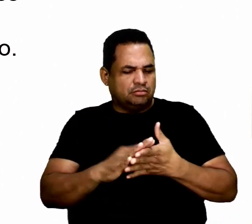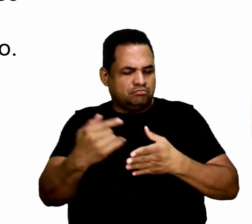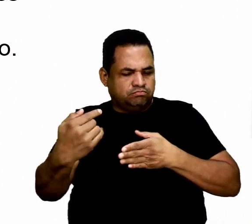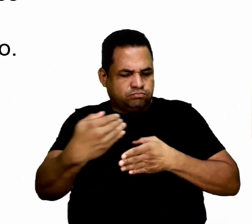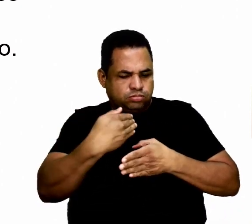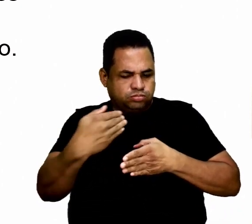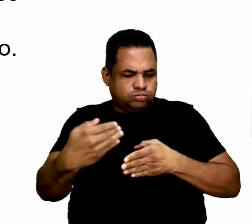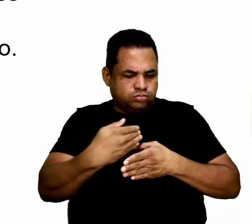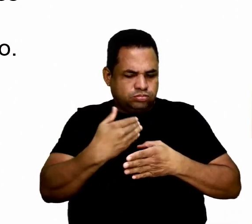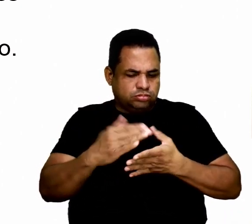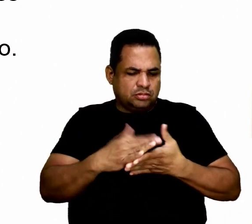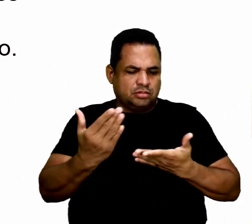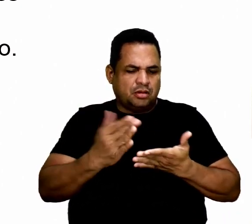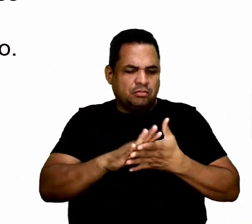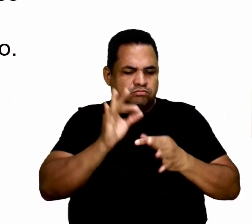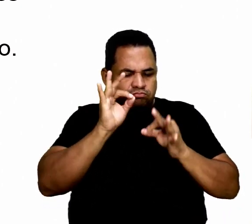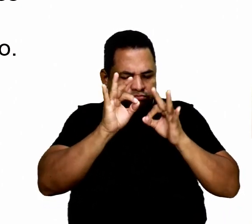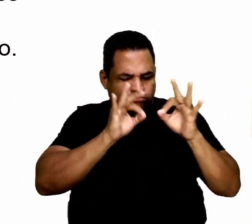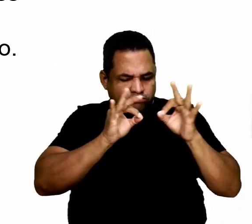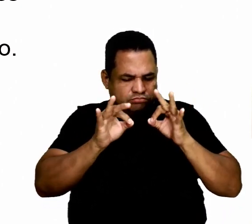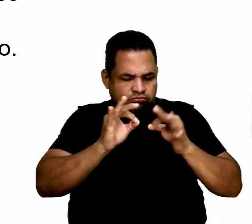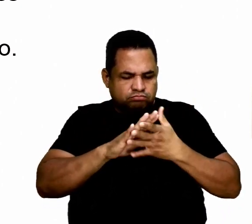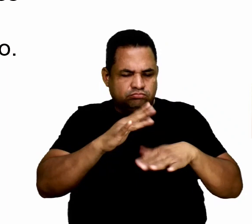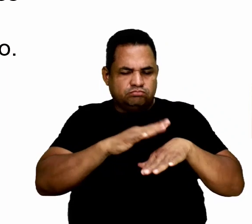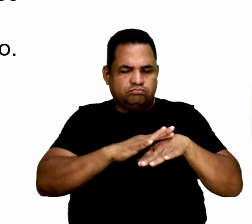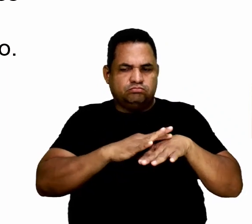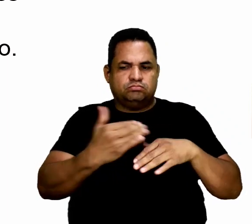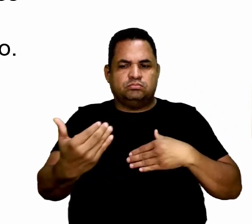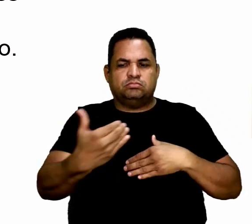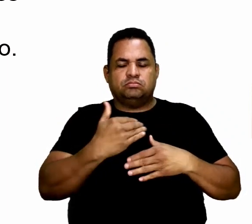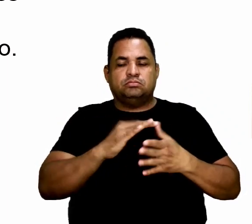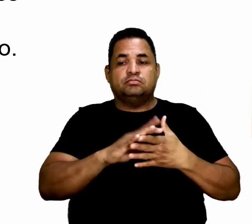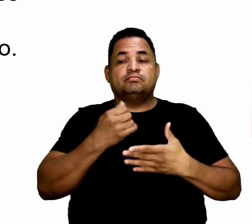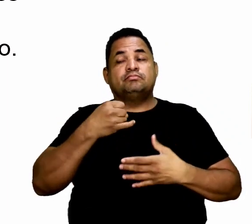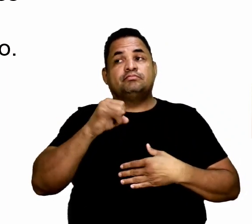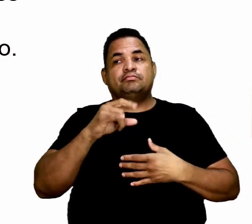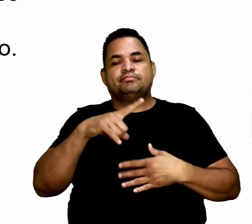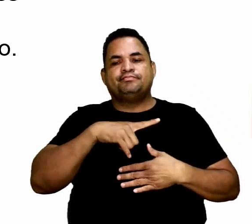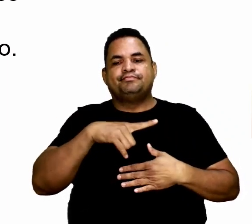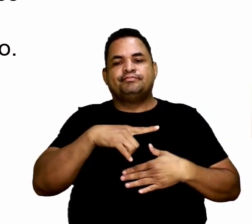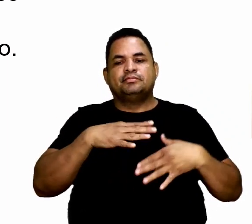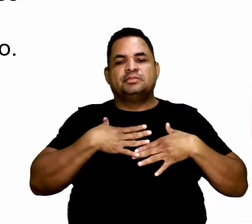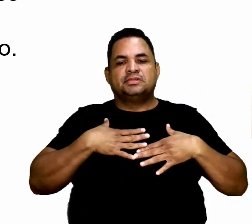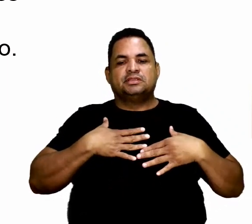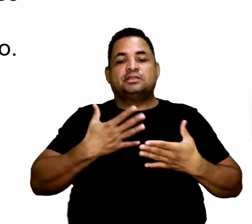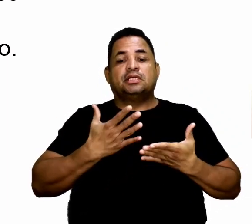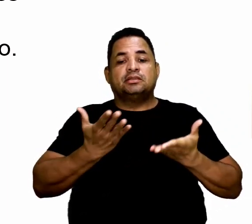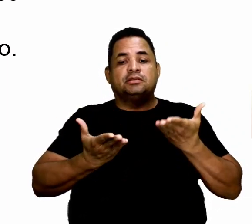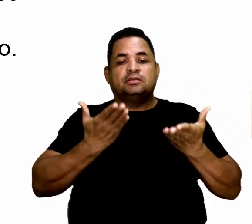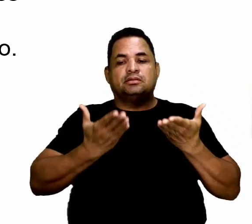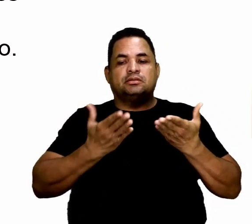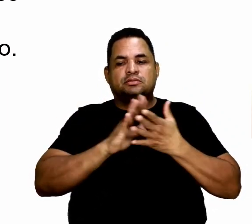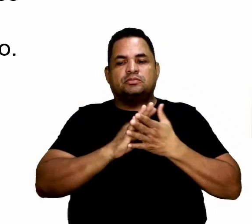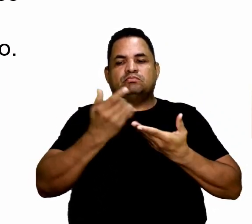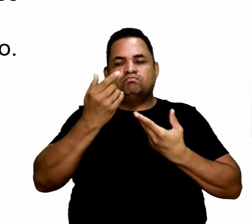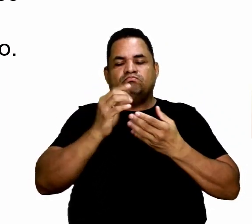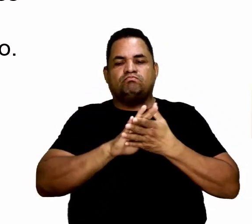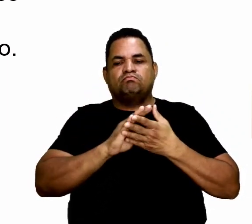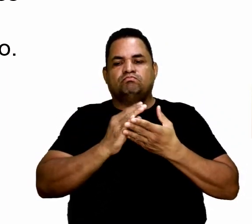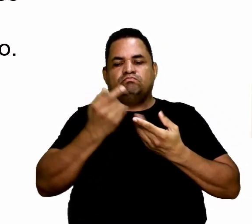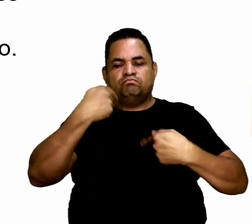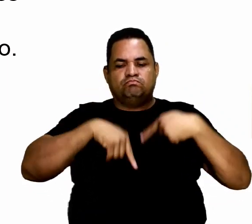alguma coisa com você. Você só está aí tranquilo porque você está em harmonia, você está em equilíbrio, o seu sistema de defesa